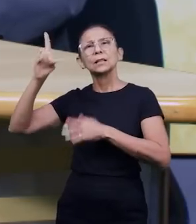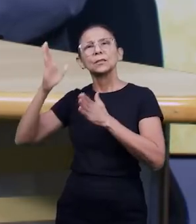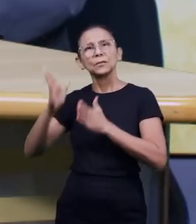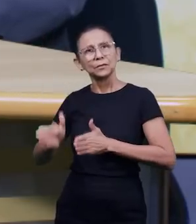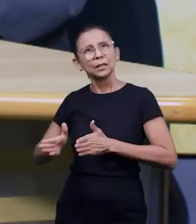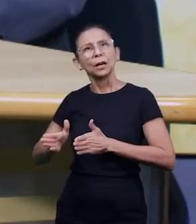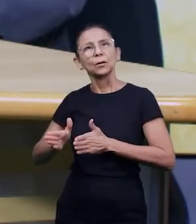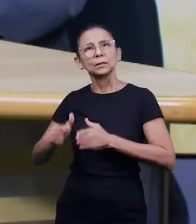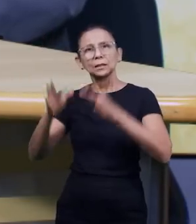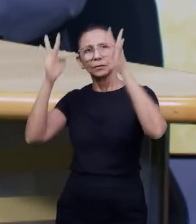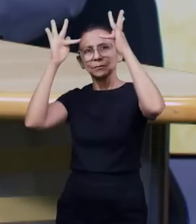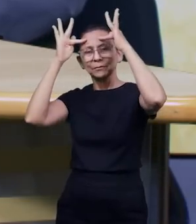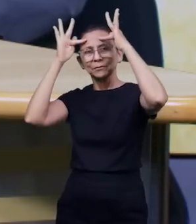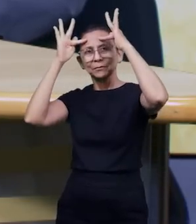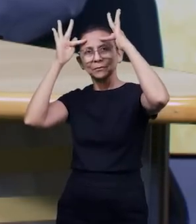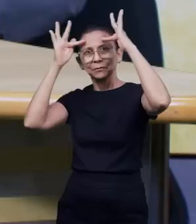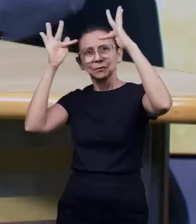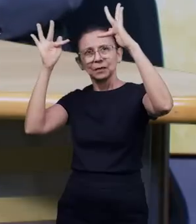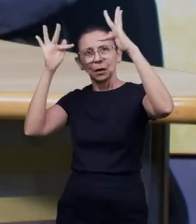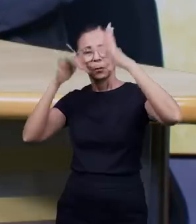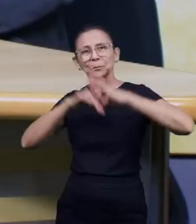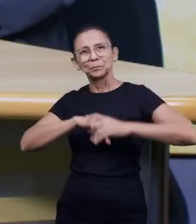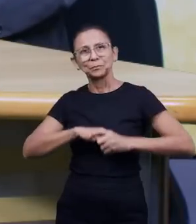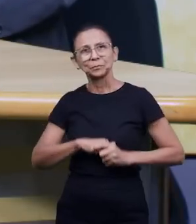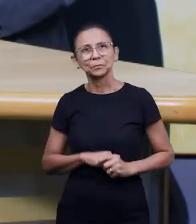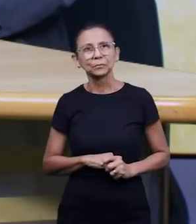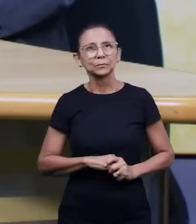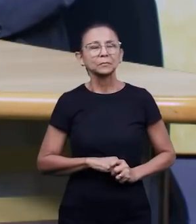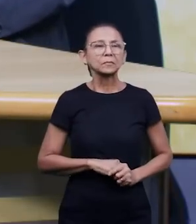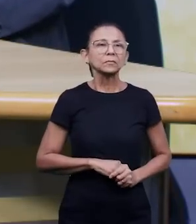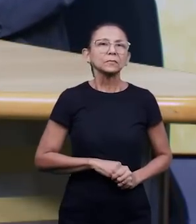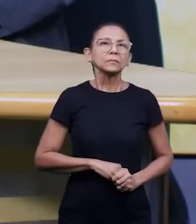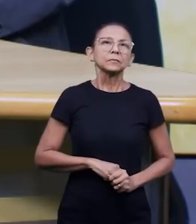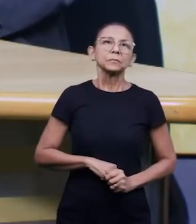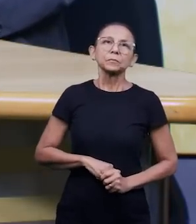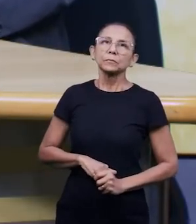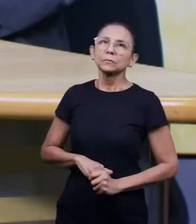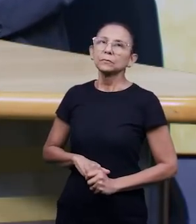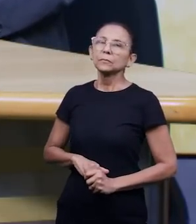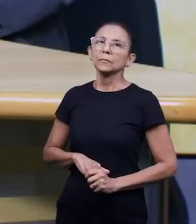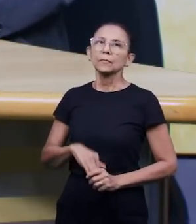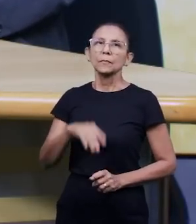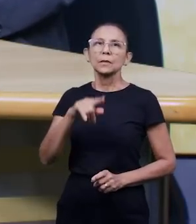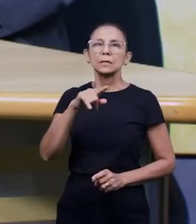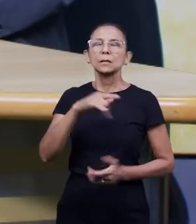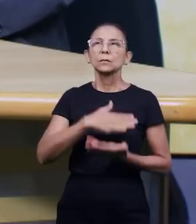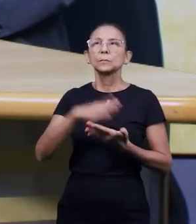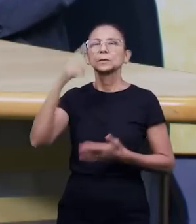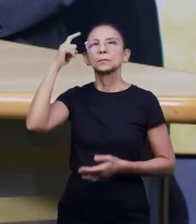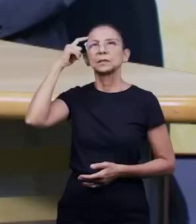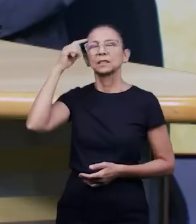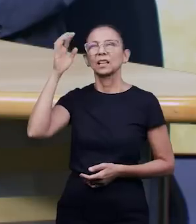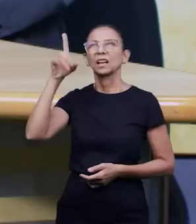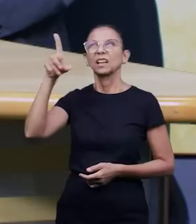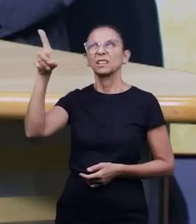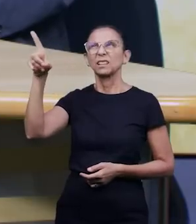direitinho. Olha, a infidelidade é quando você...